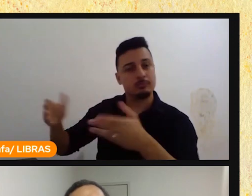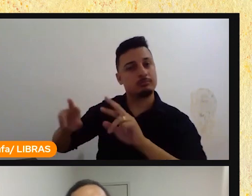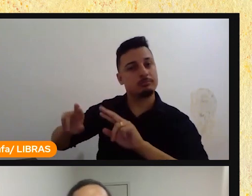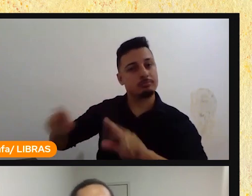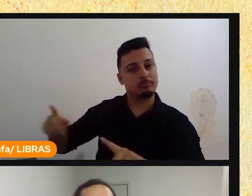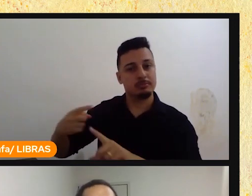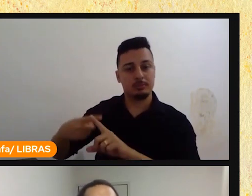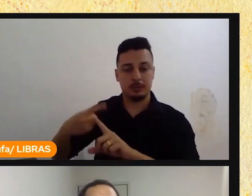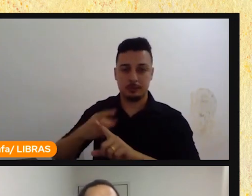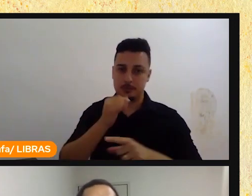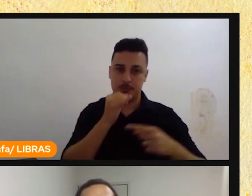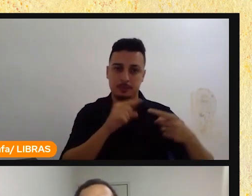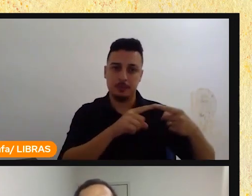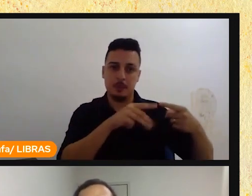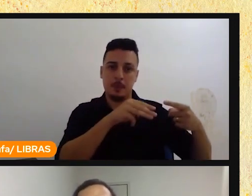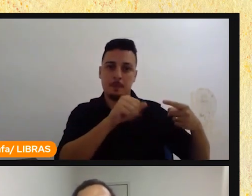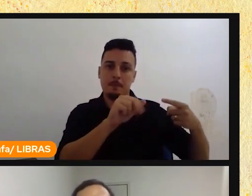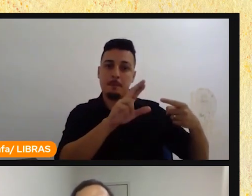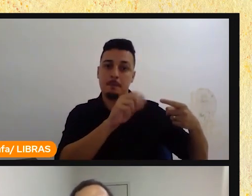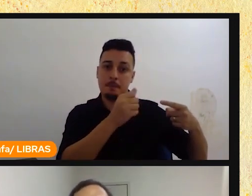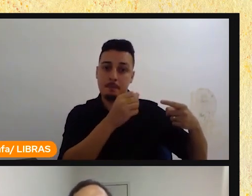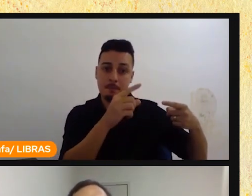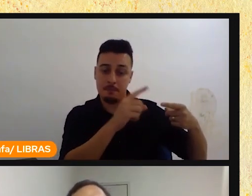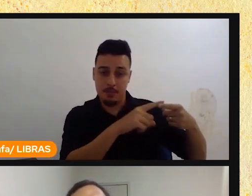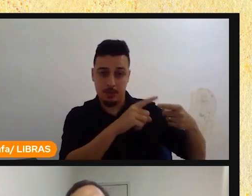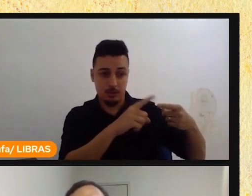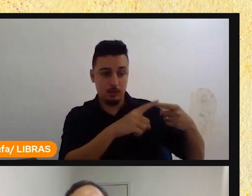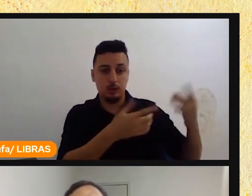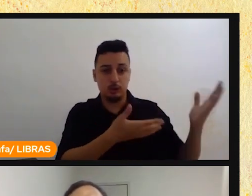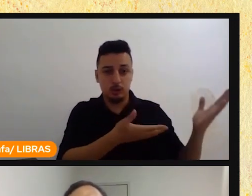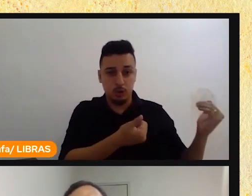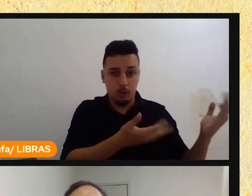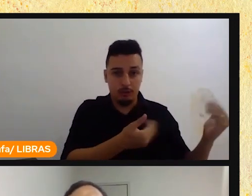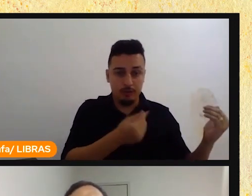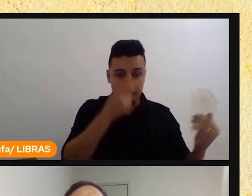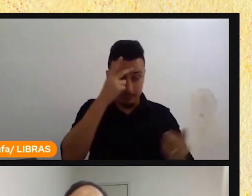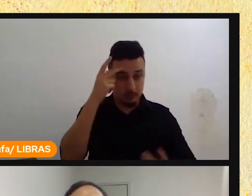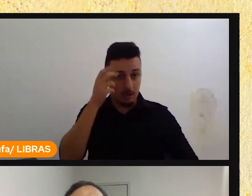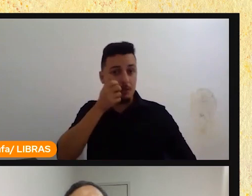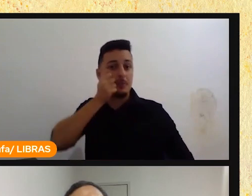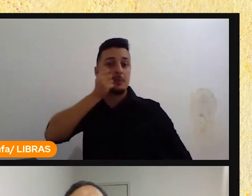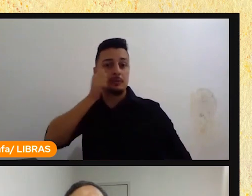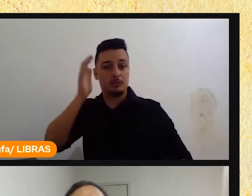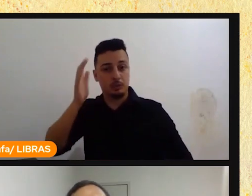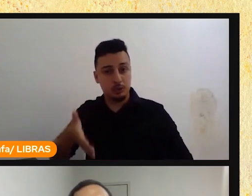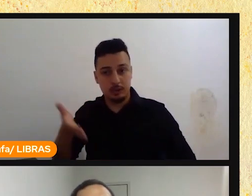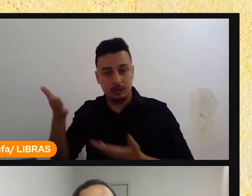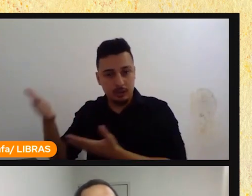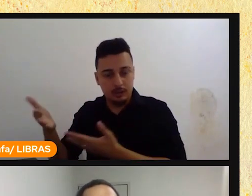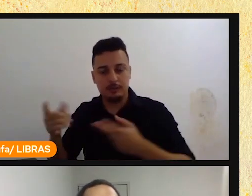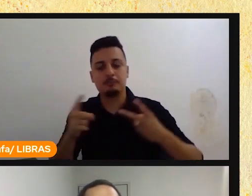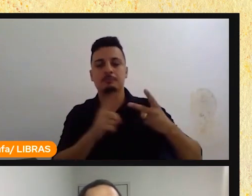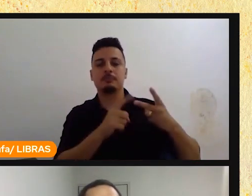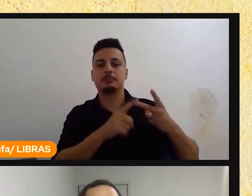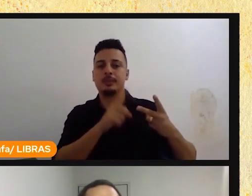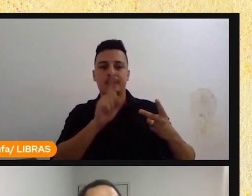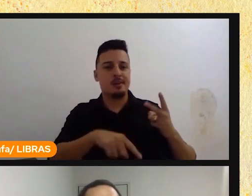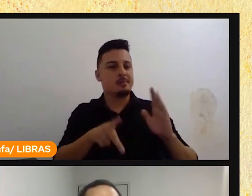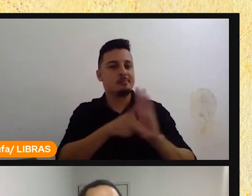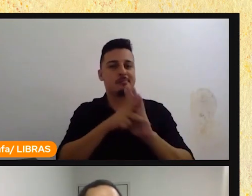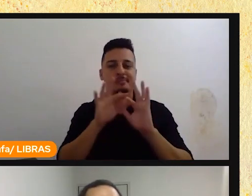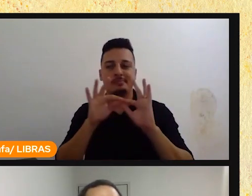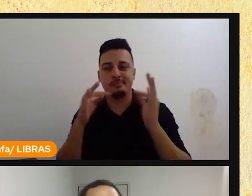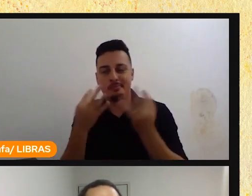é jovem, adulto e adulto, e o Papai é um filme infantil, família, uma outra